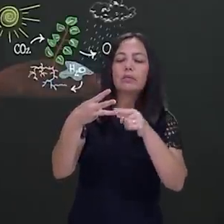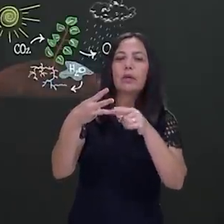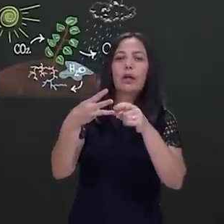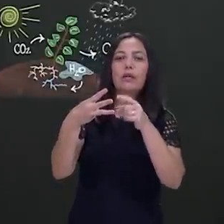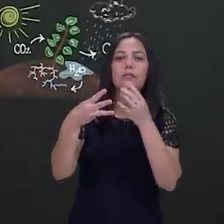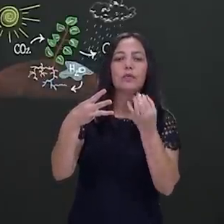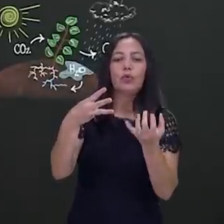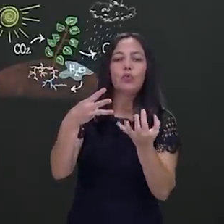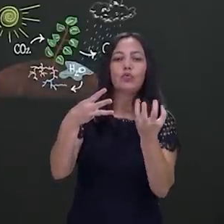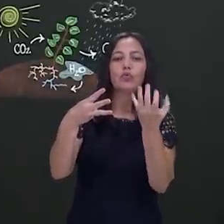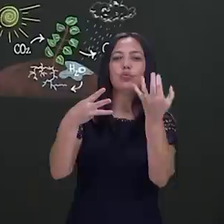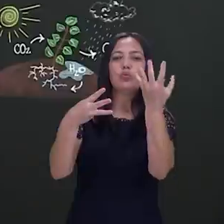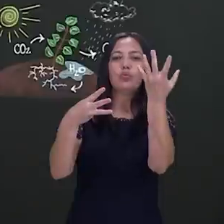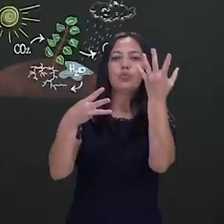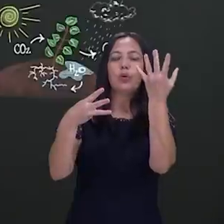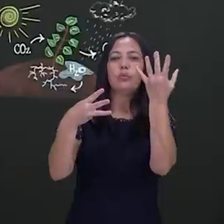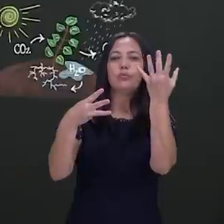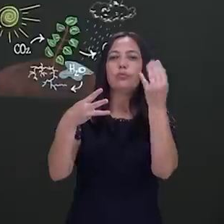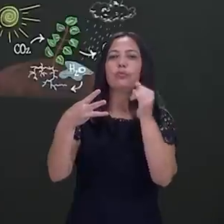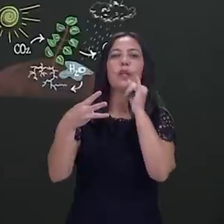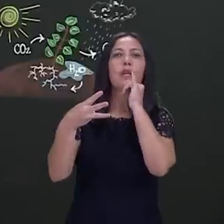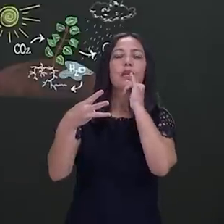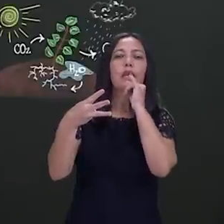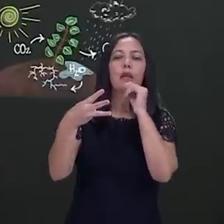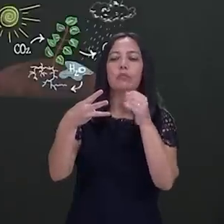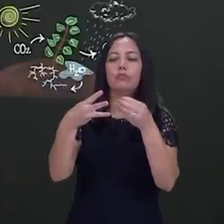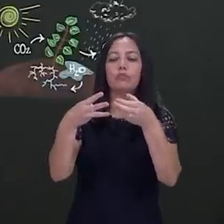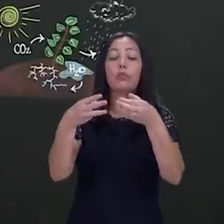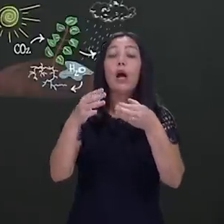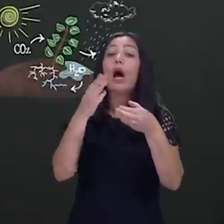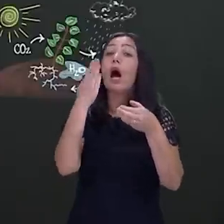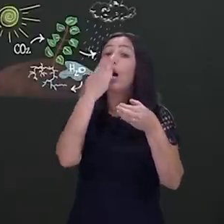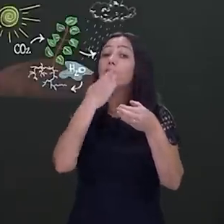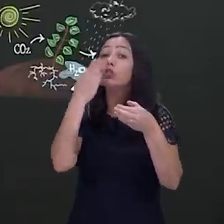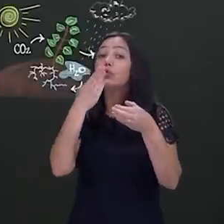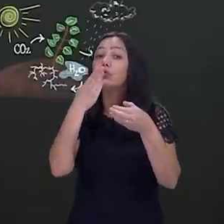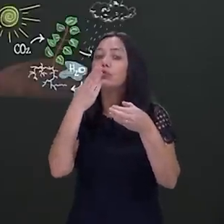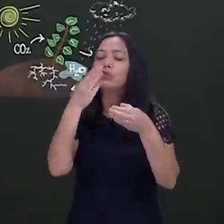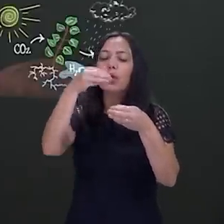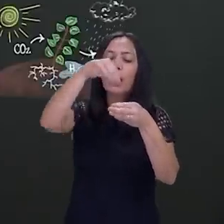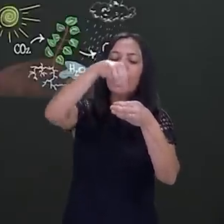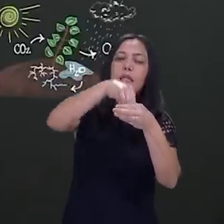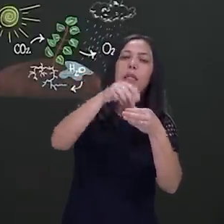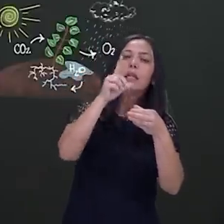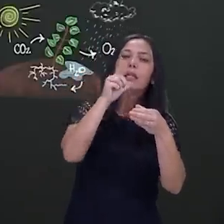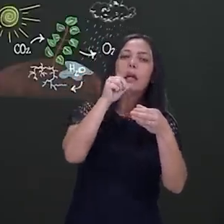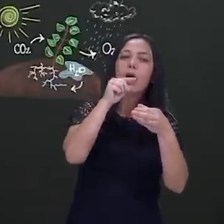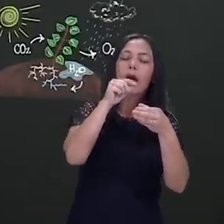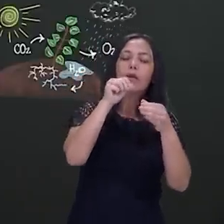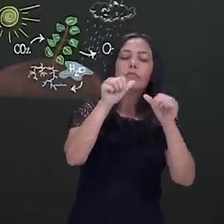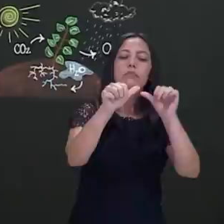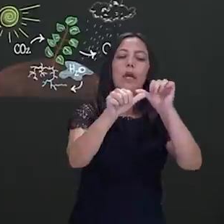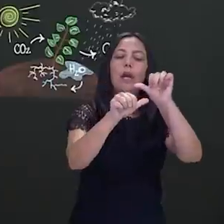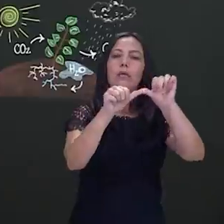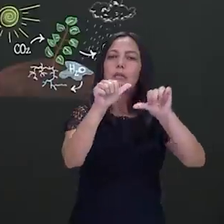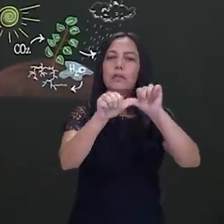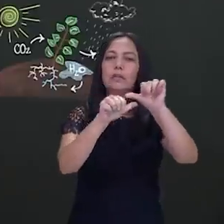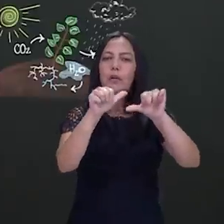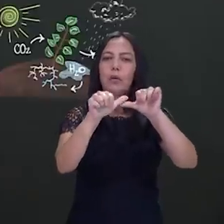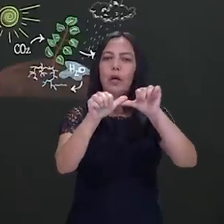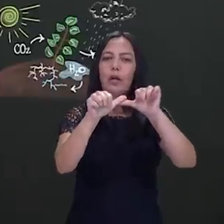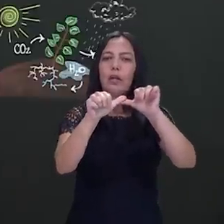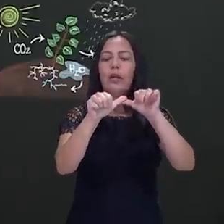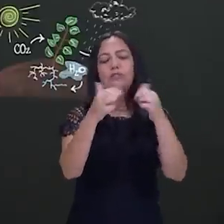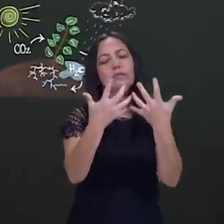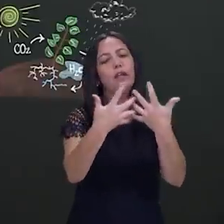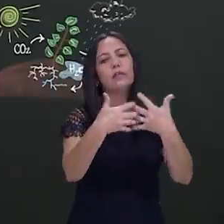algo num líquido. Sabe assim, um açúcar num suco? Você dissolveu. Foi uma transformação química? Não,